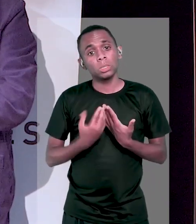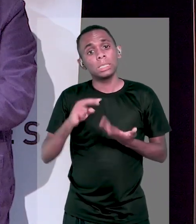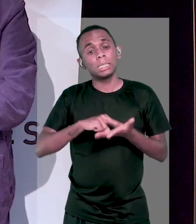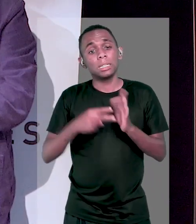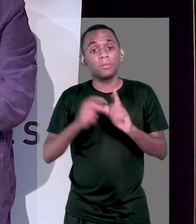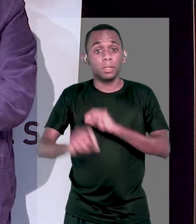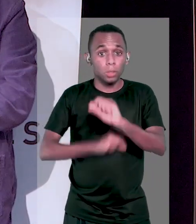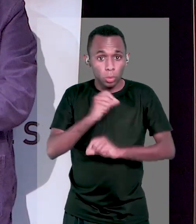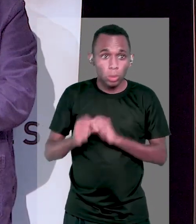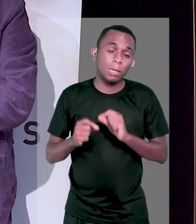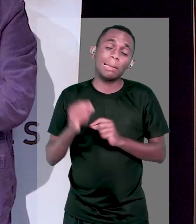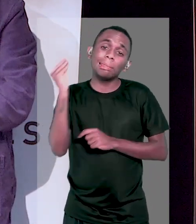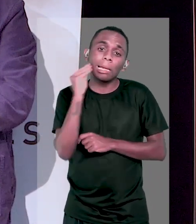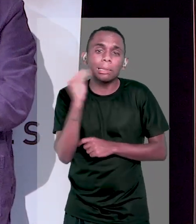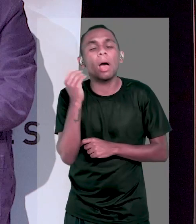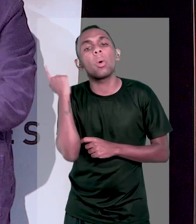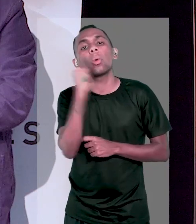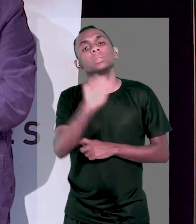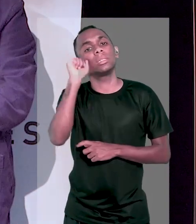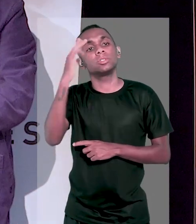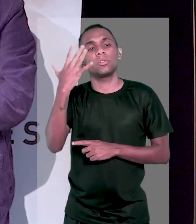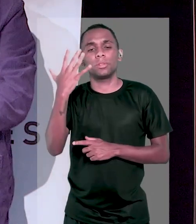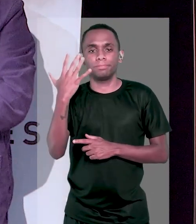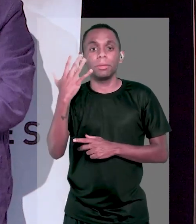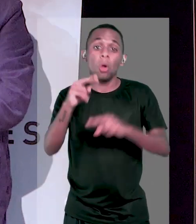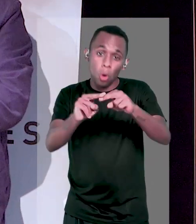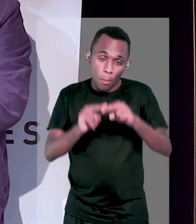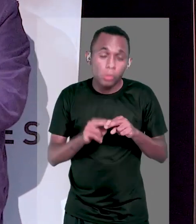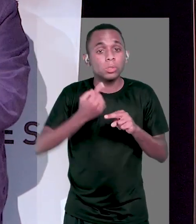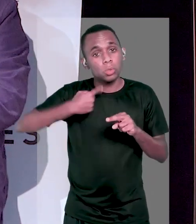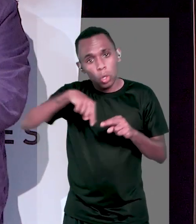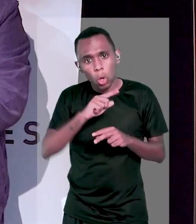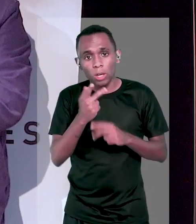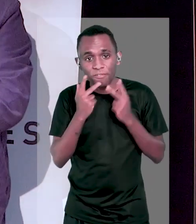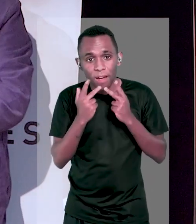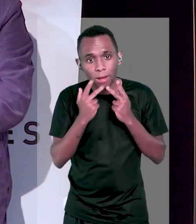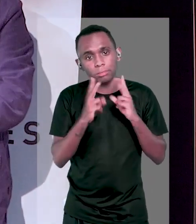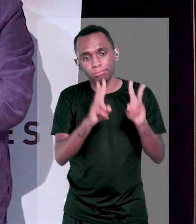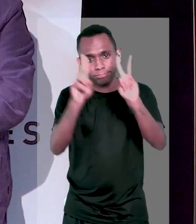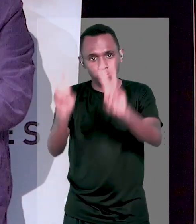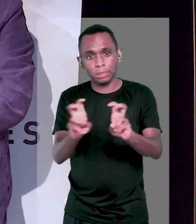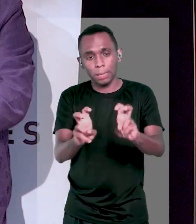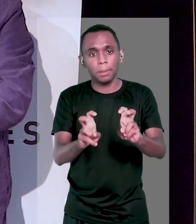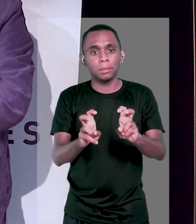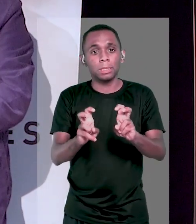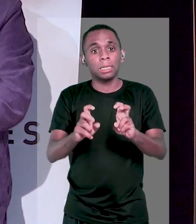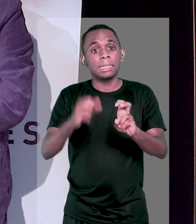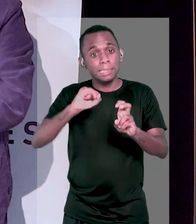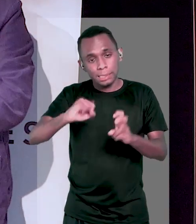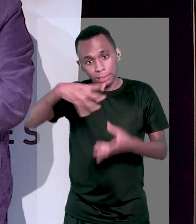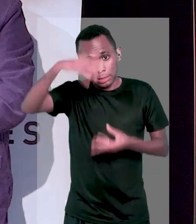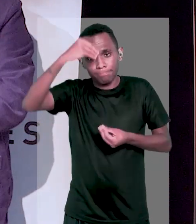curioso que a gente está enfrentando a inteligência artificial hoje, se sobrepondo à inteligência humana, daqui a alguns anos, segundo os cientistas.